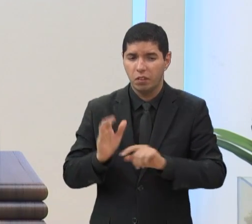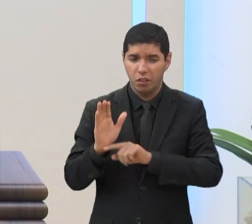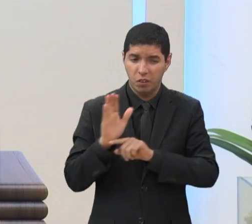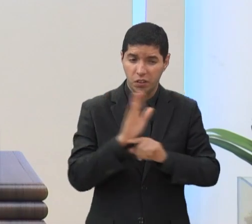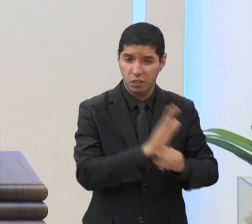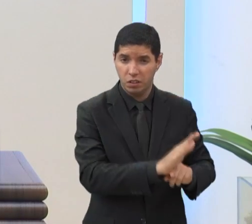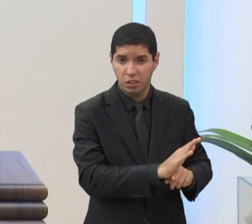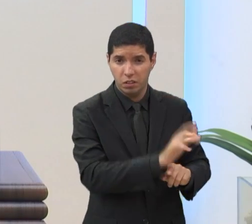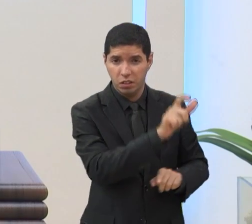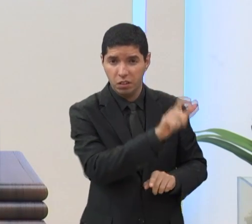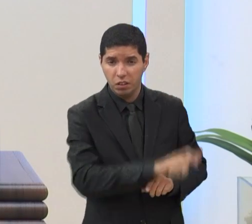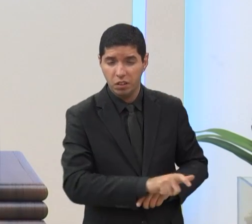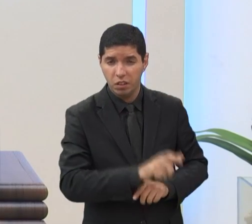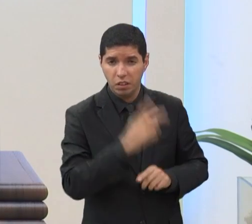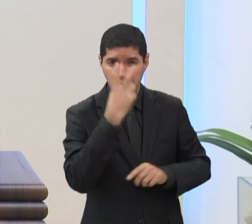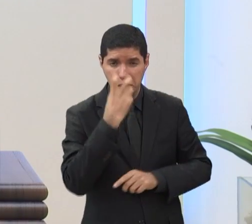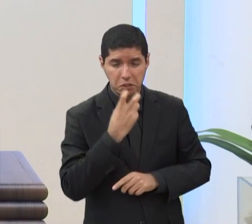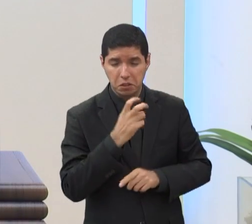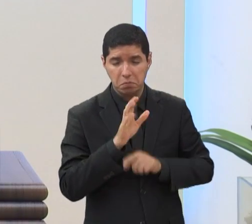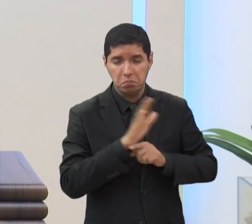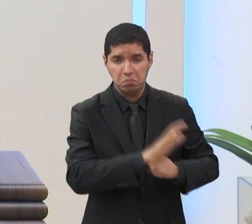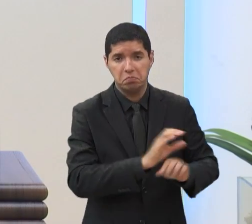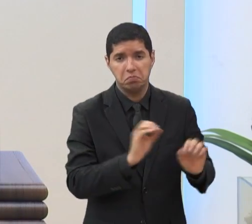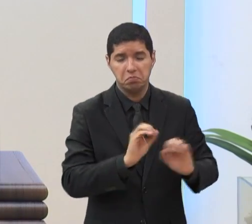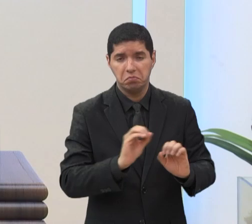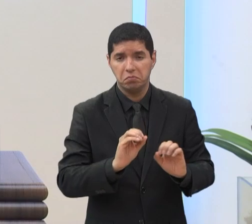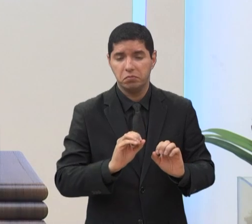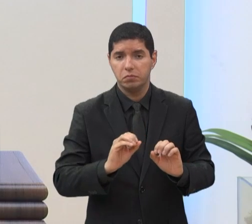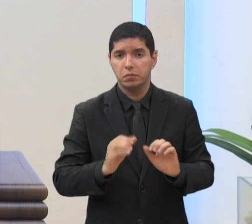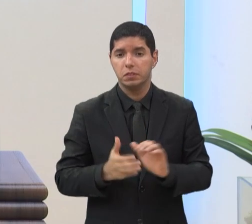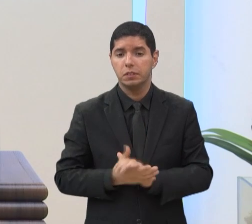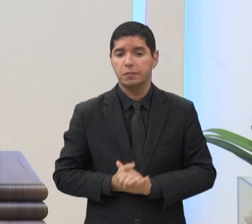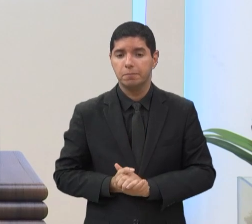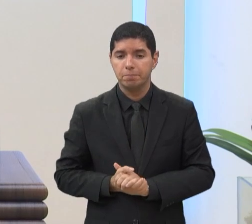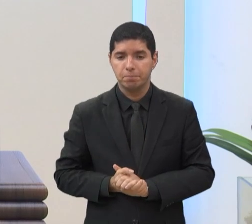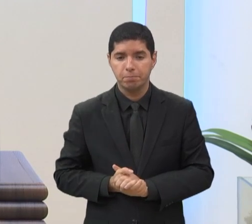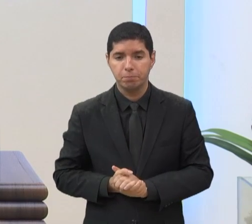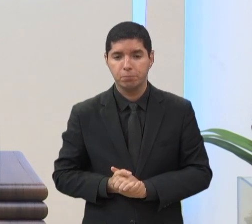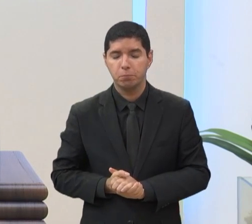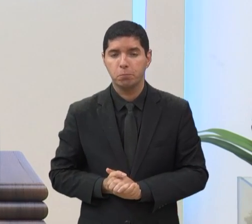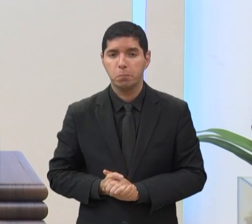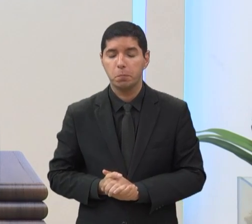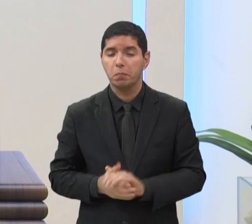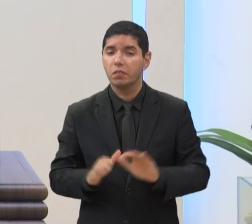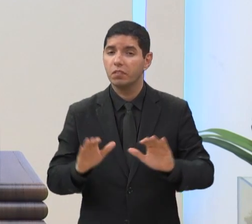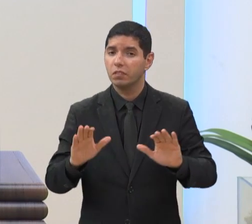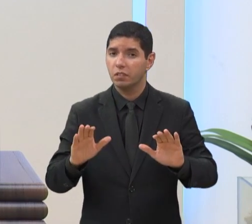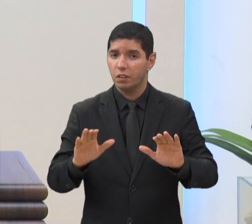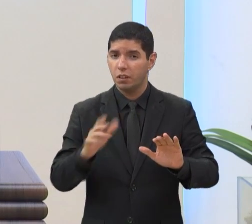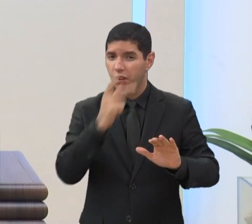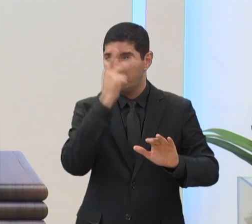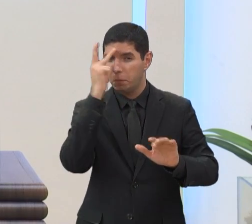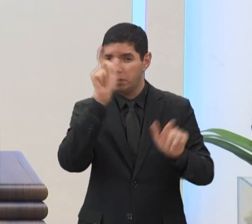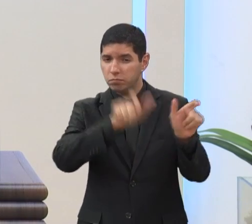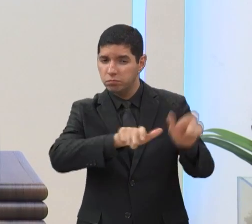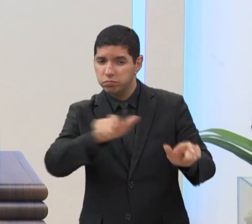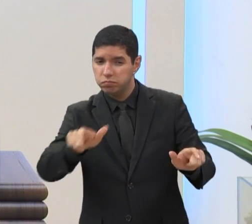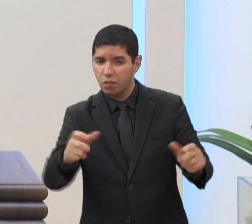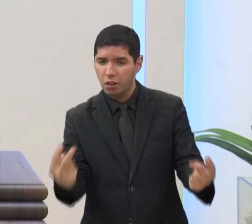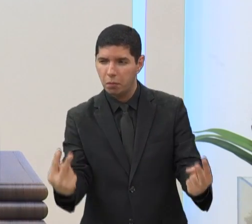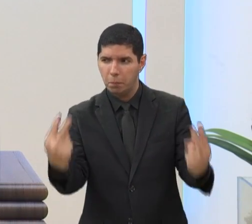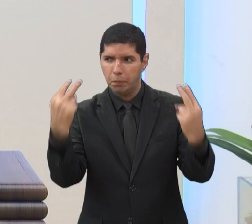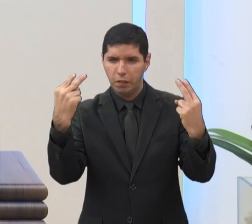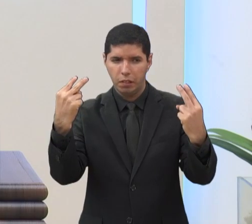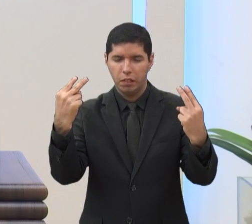cego naquele momento. E é assim o olhar dos homens, muitas vezes.